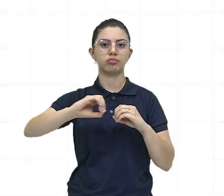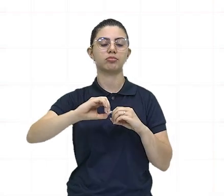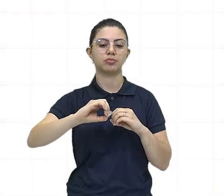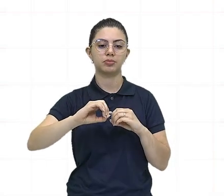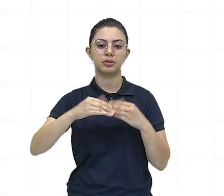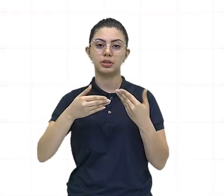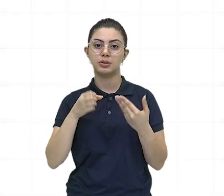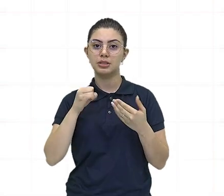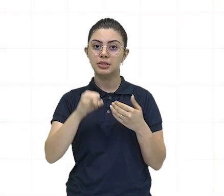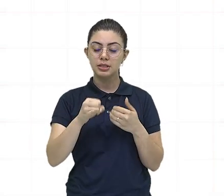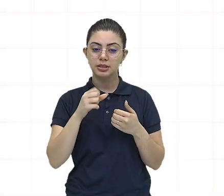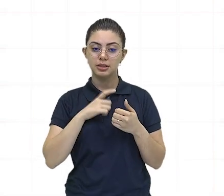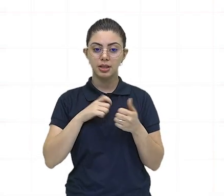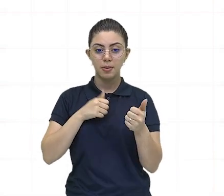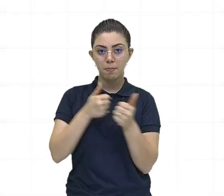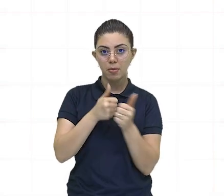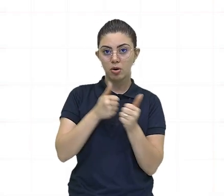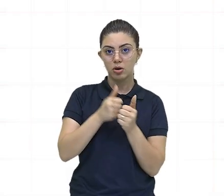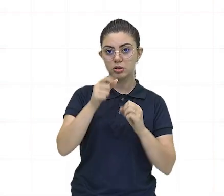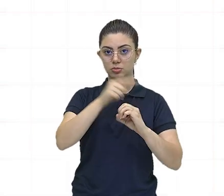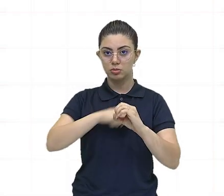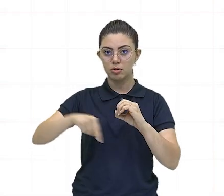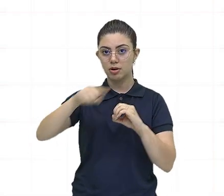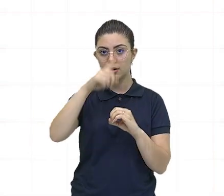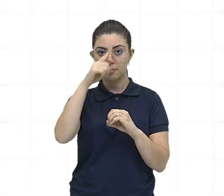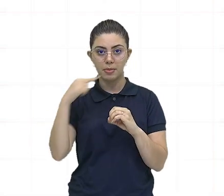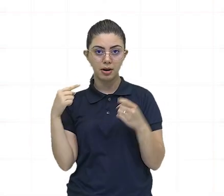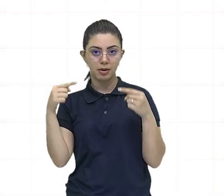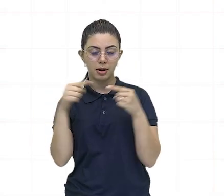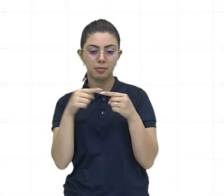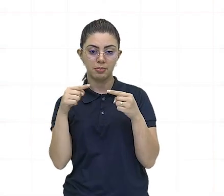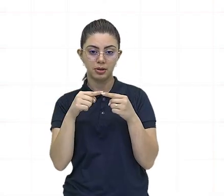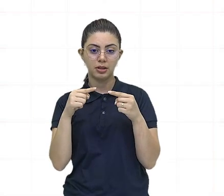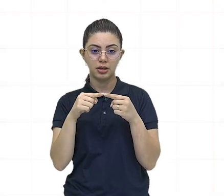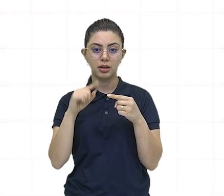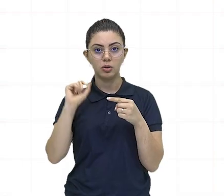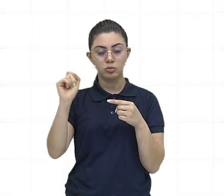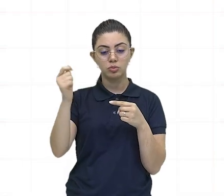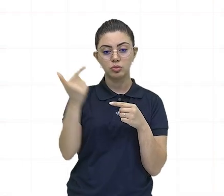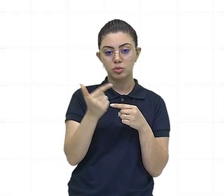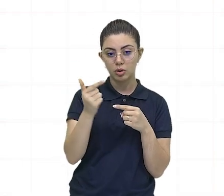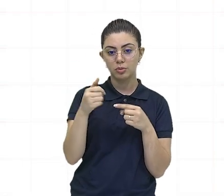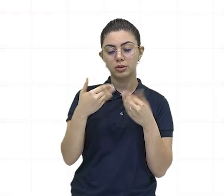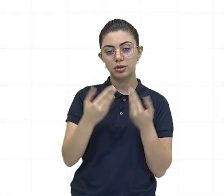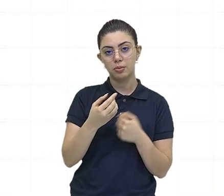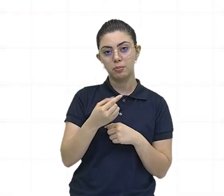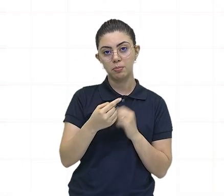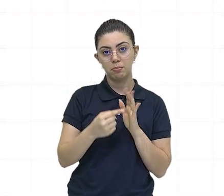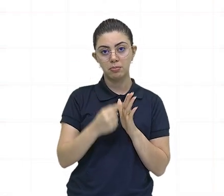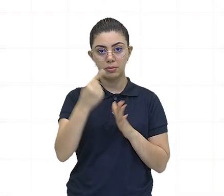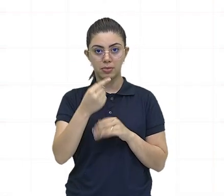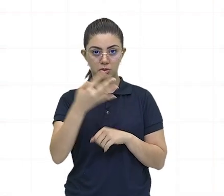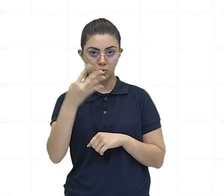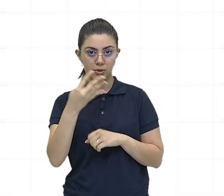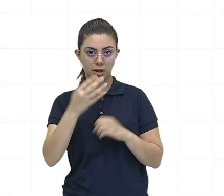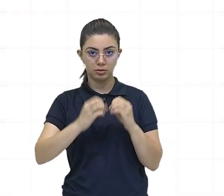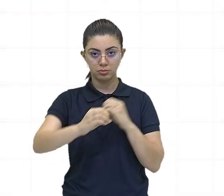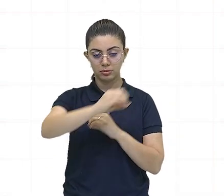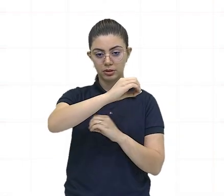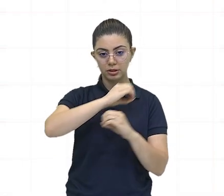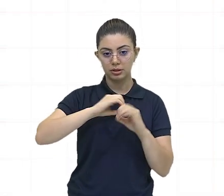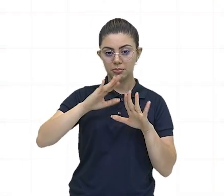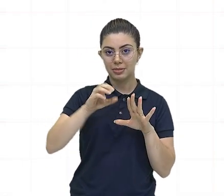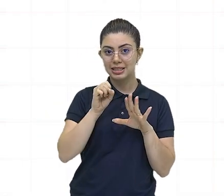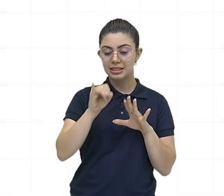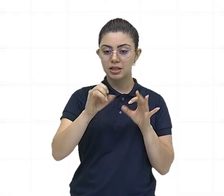mais perto desse círculo amarelo, que representa o Sol, né, a gente vai estar falando dos primeiros 4 planetas. E conforme mais longe,